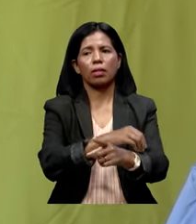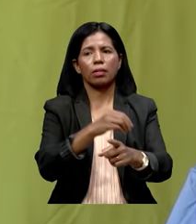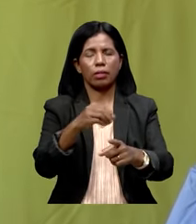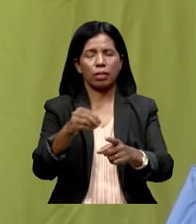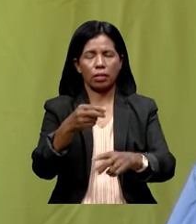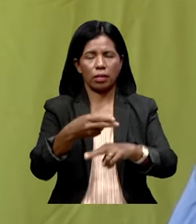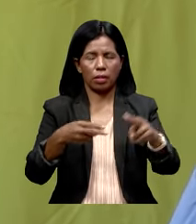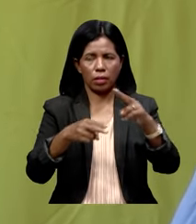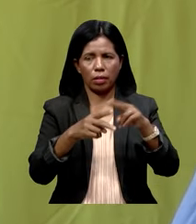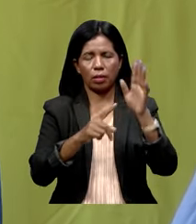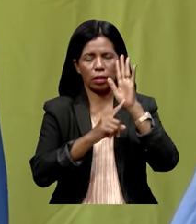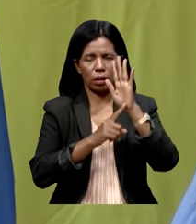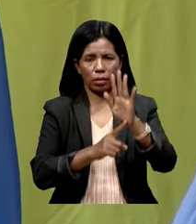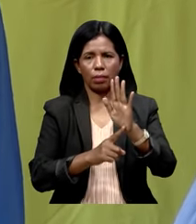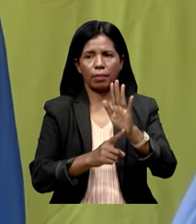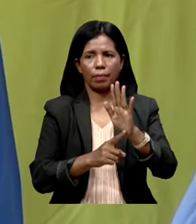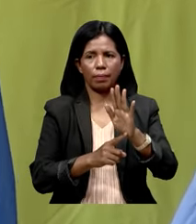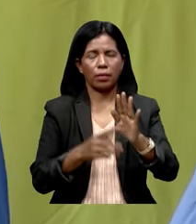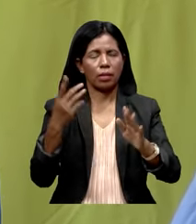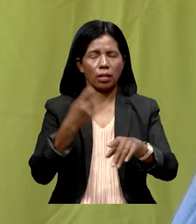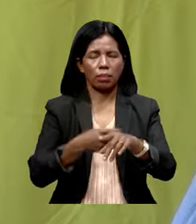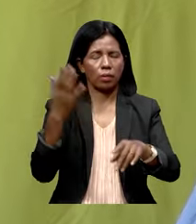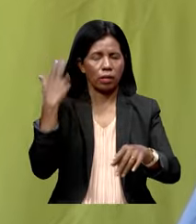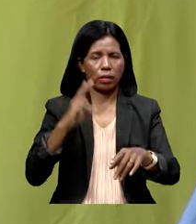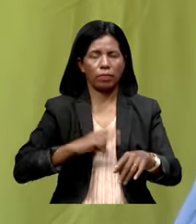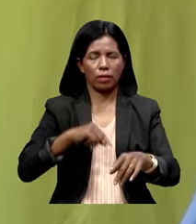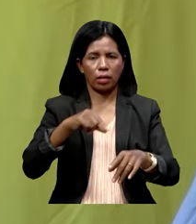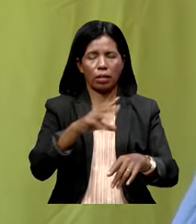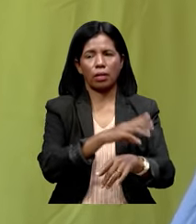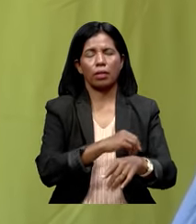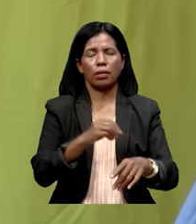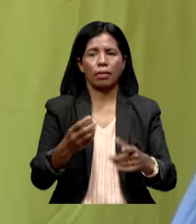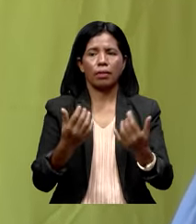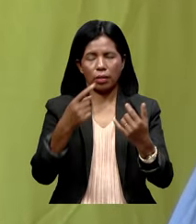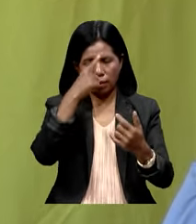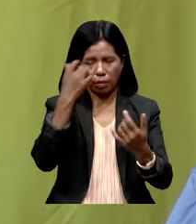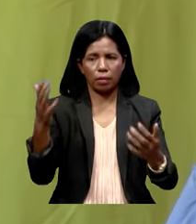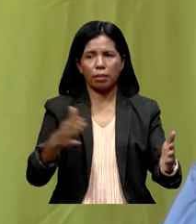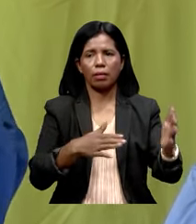atau inspira sita saun nebe mak akuntese ya bikeke no wat karbo.